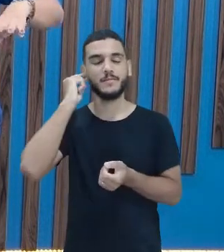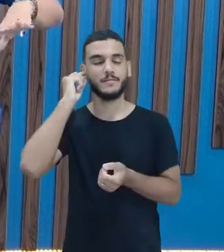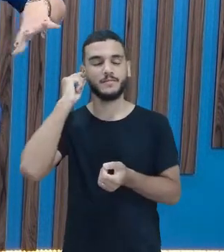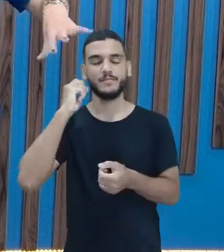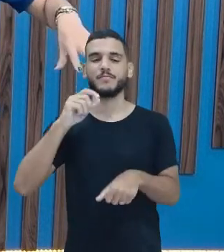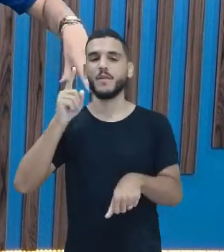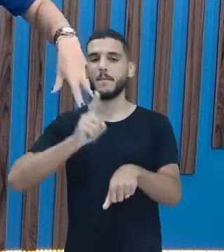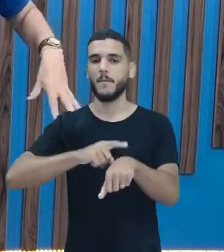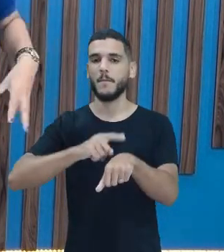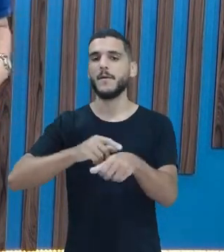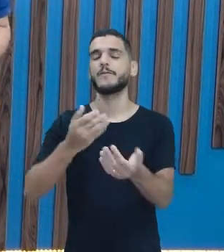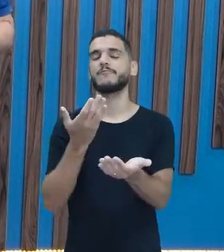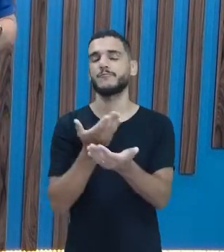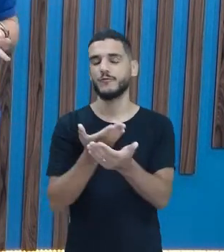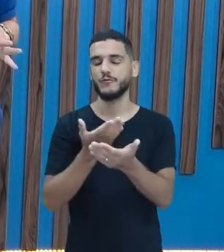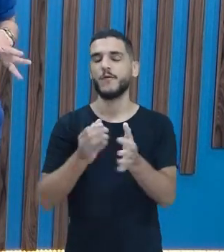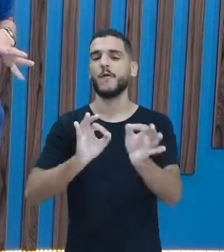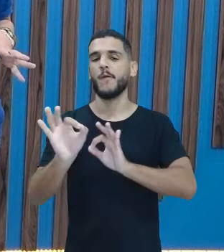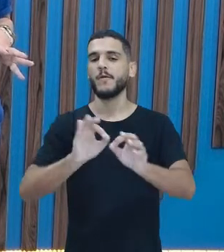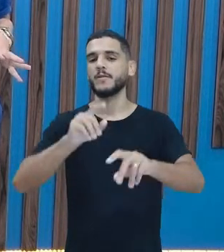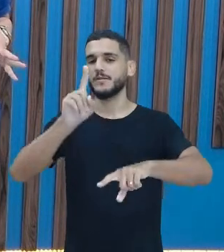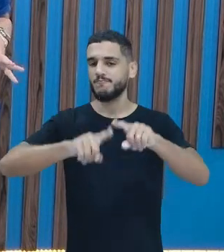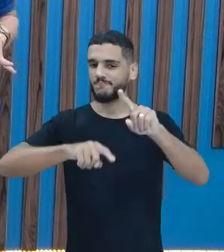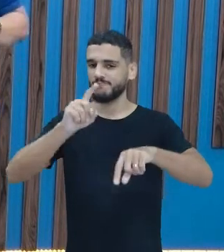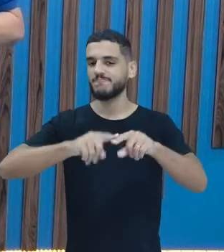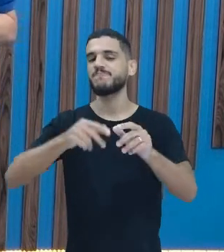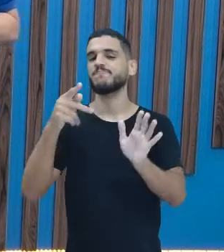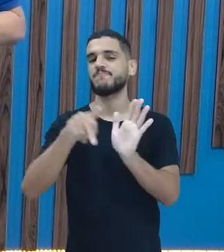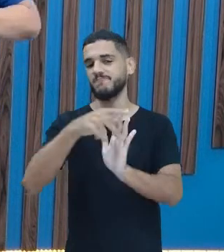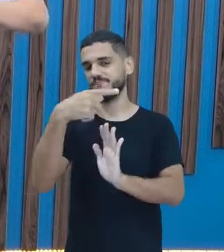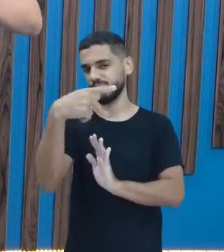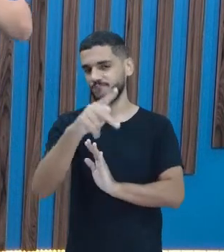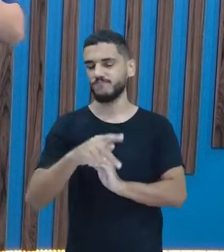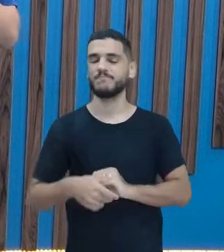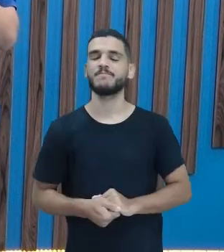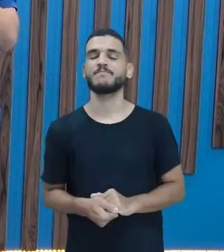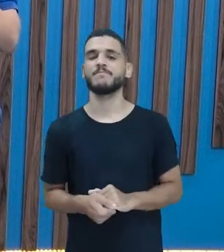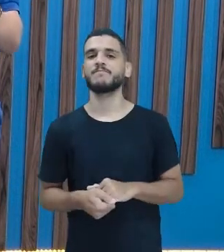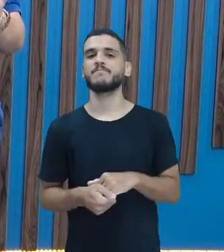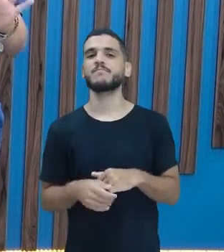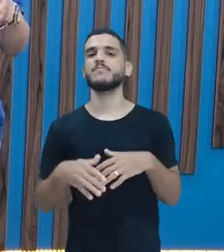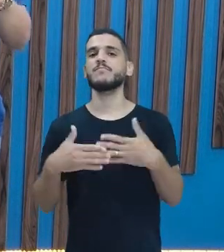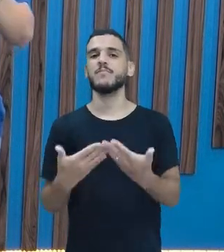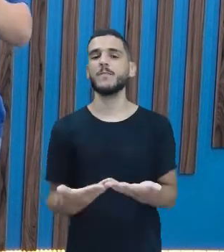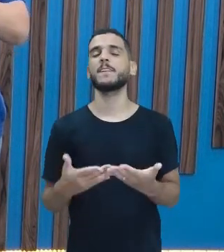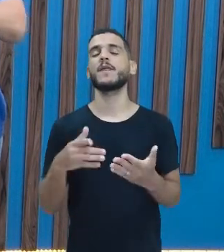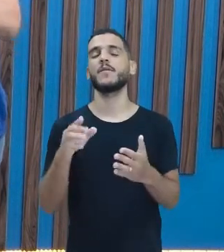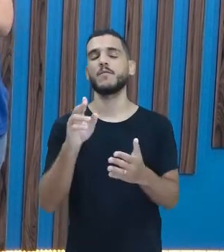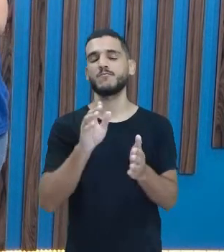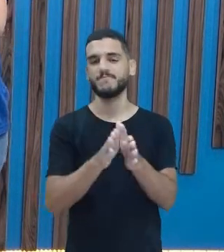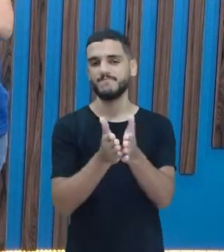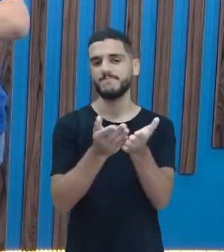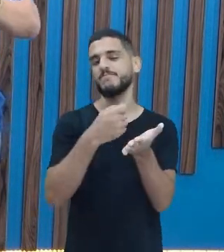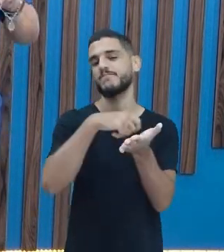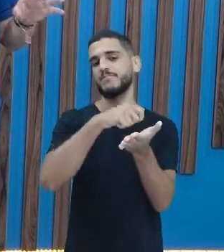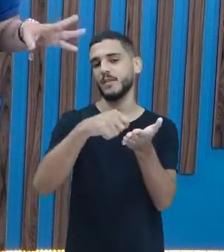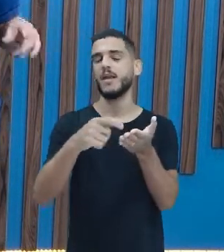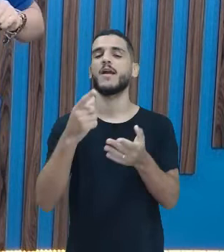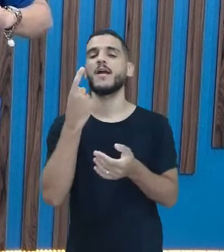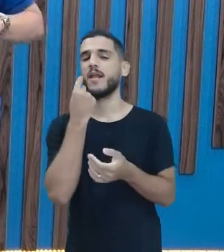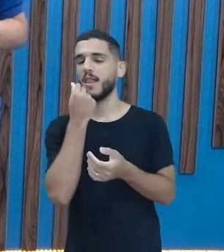vocês têm que organizar aí o material de vocês, né? Vocês peguem aí caderno,